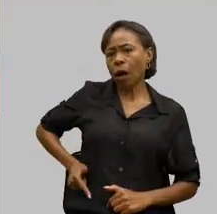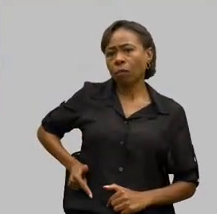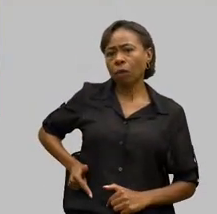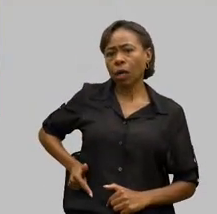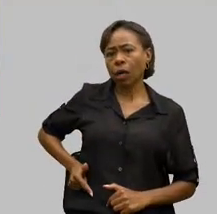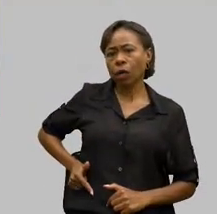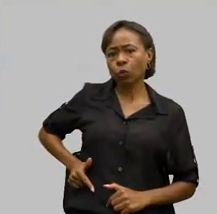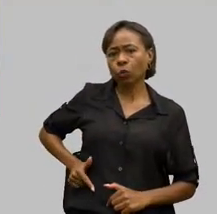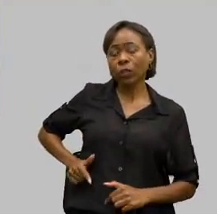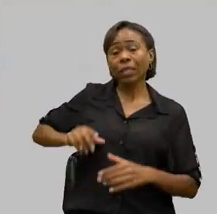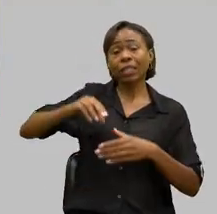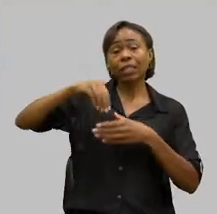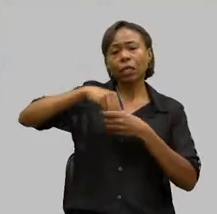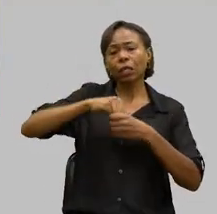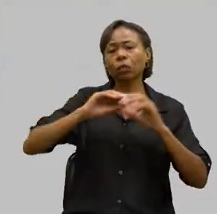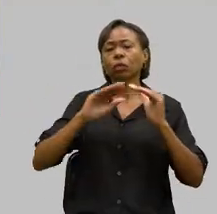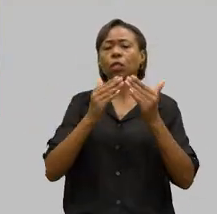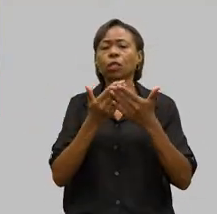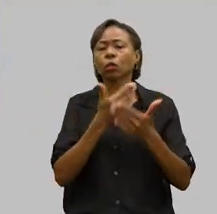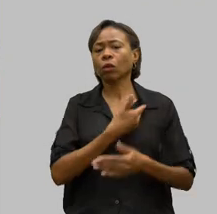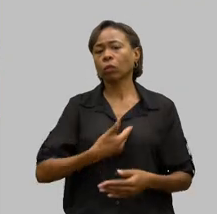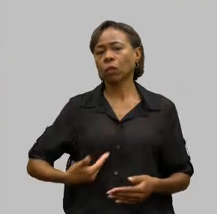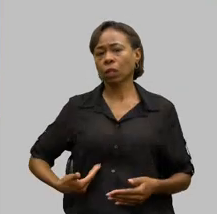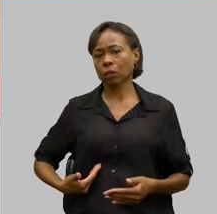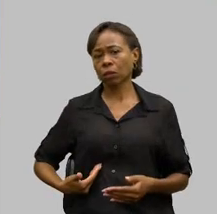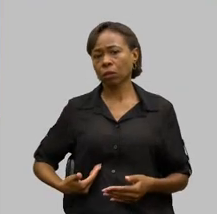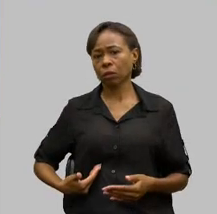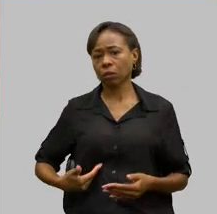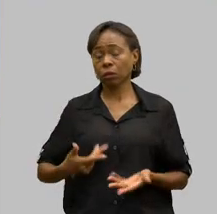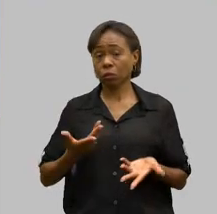escolas estaduais? Porque isso é o que o projeto prevê.